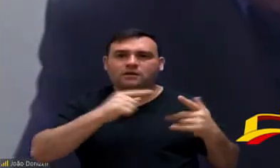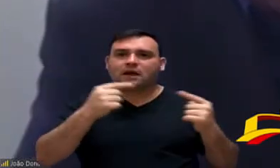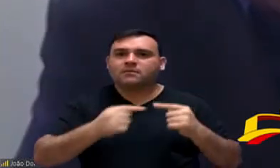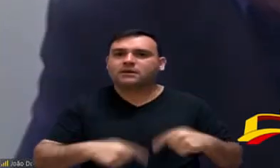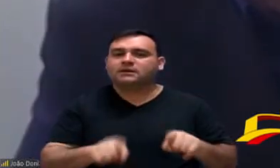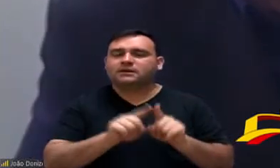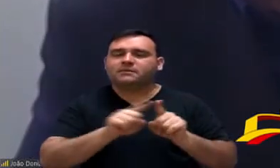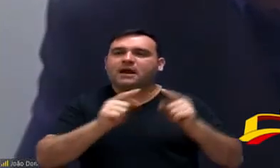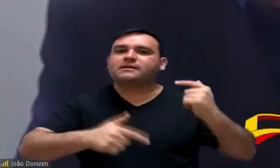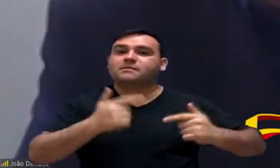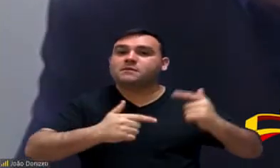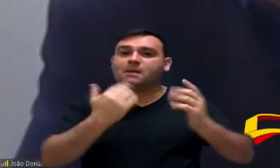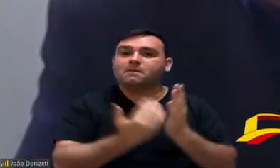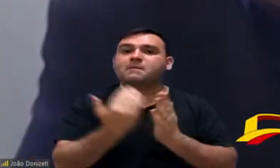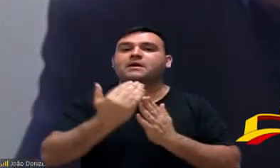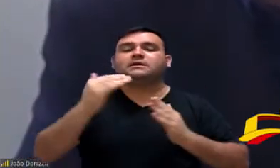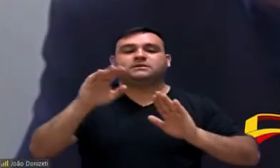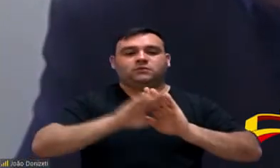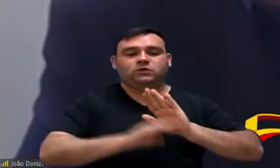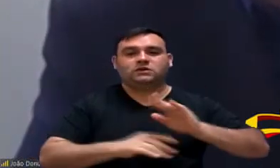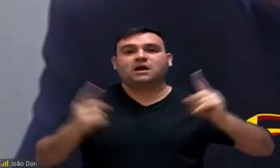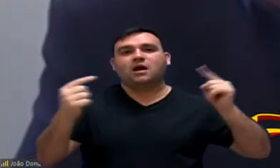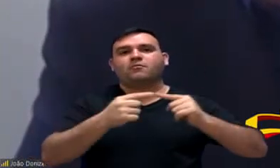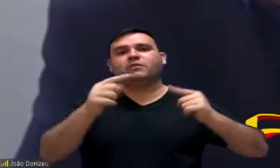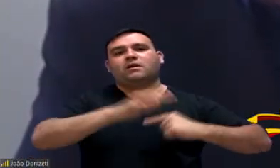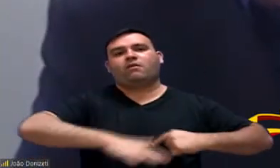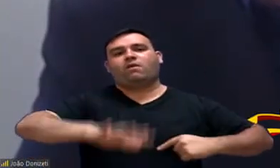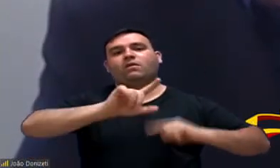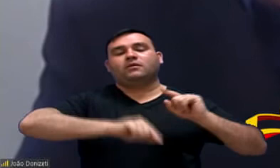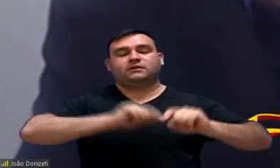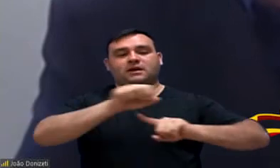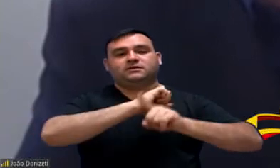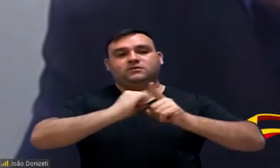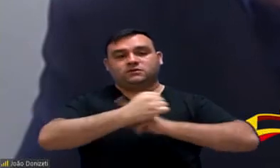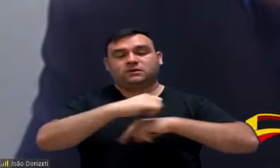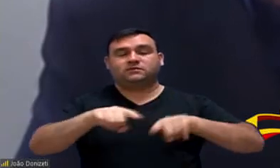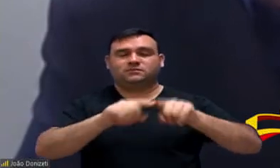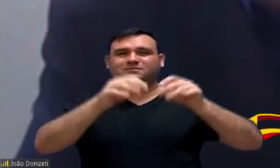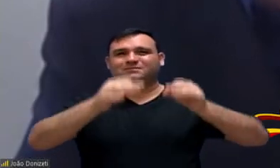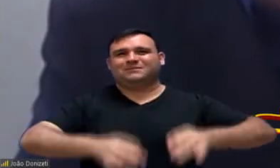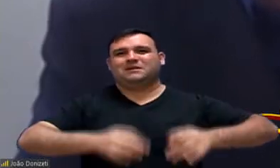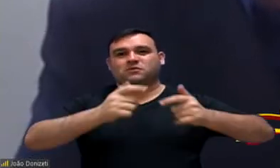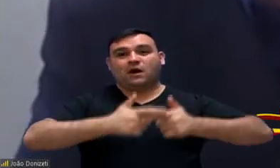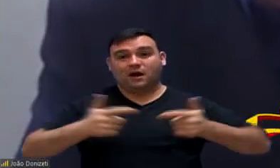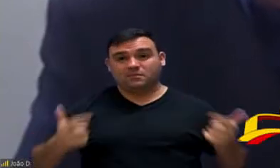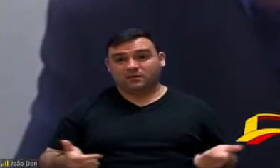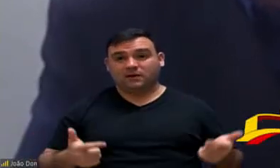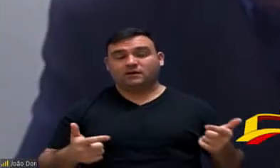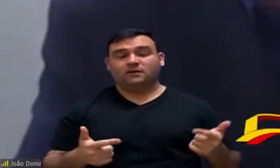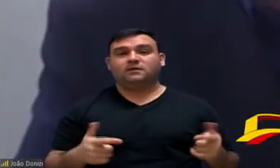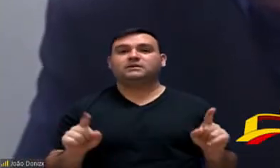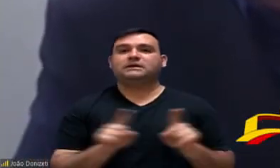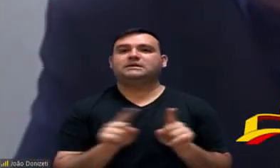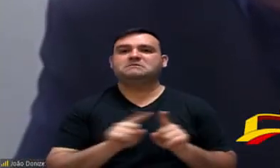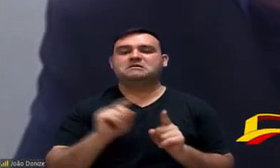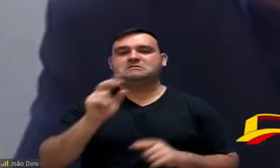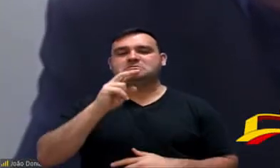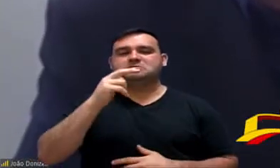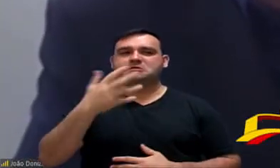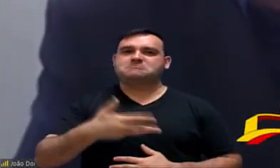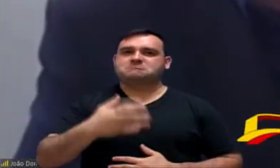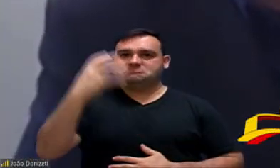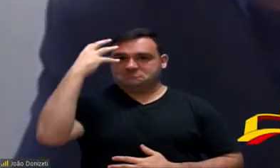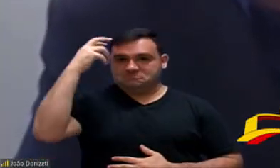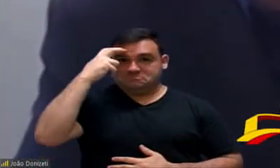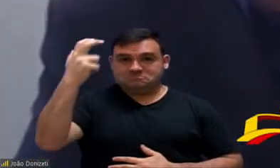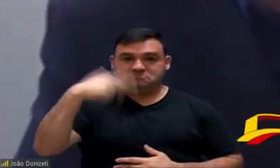a questão de políticas públicas ligadas à assistência social de uma maneira mais ampla e mais inteligente e mais